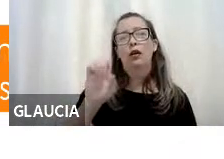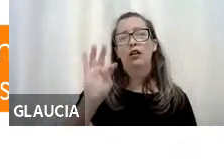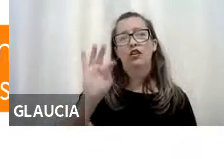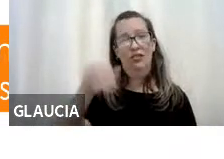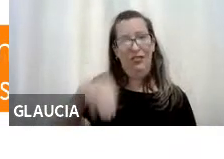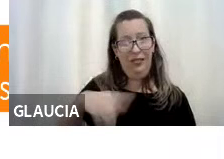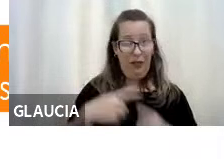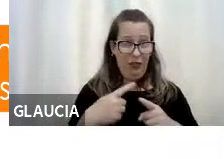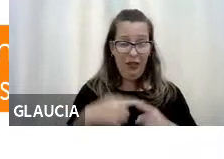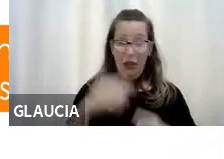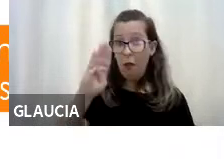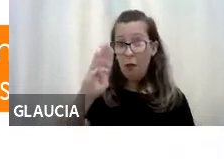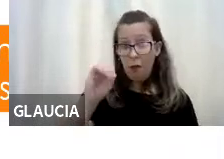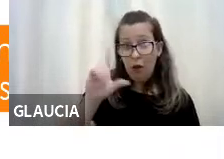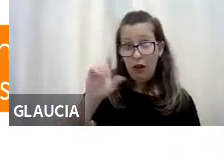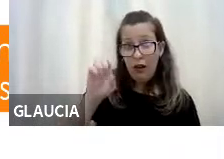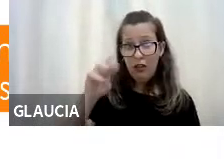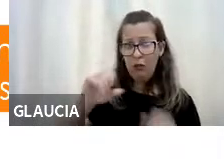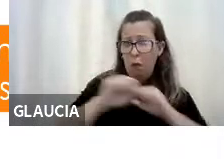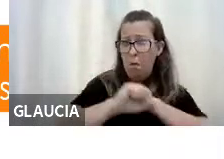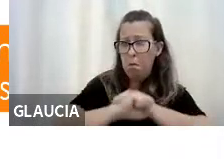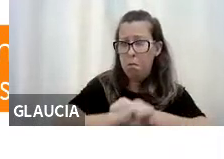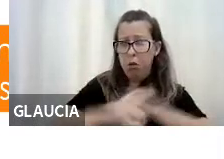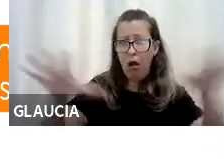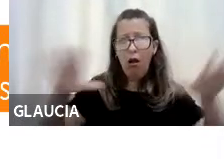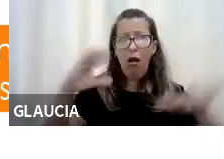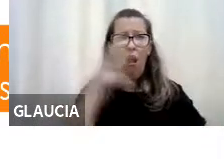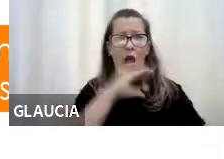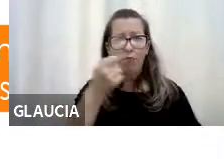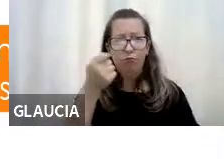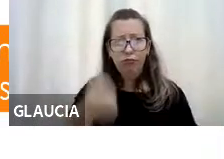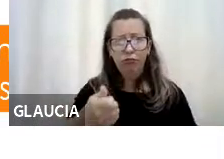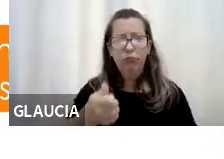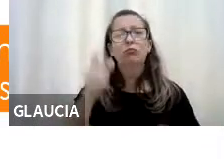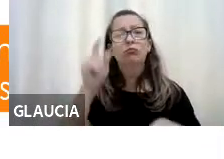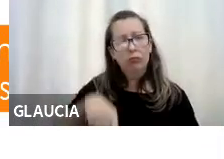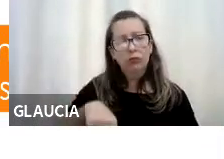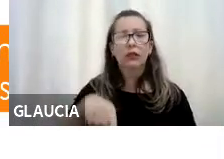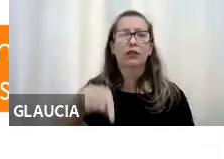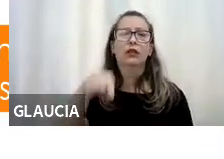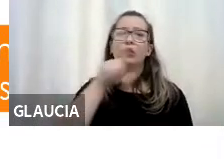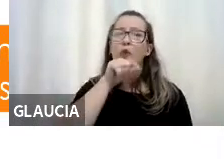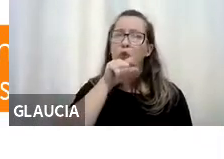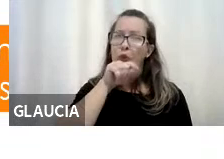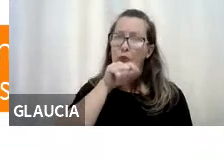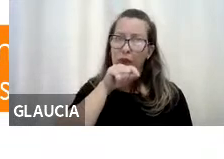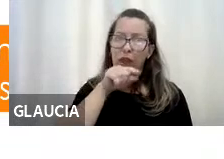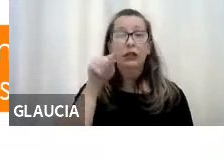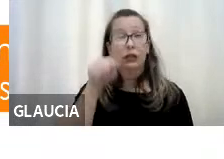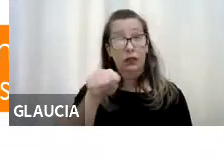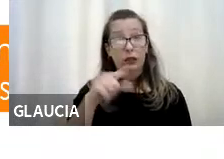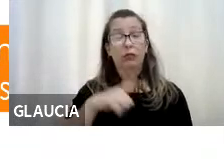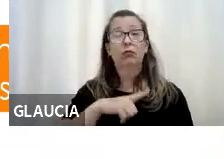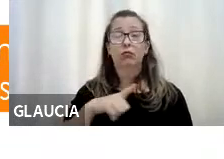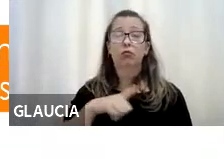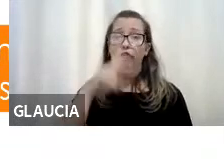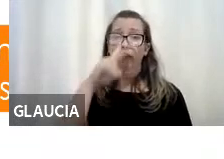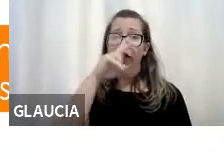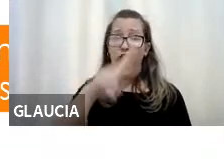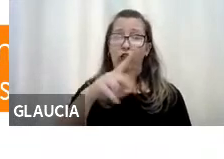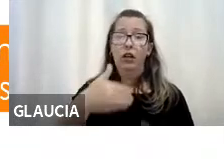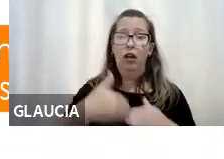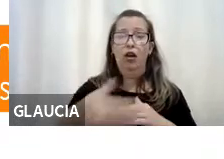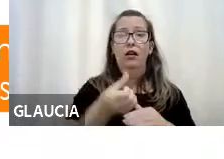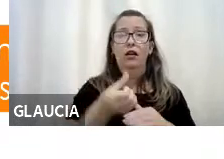rapidamente e facilmente no Twitter também. E esse tema, como eu expliquei anteriormente, ganhou fôlego nesse semestre. Pode